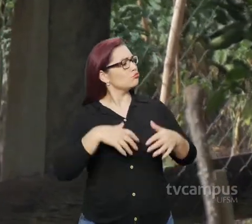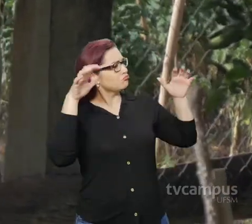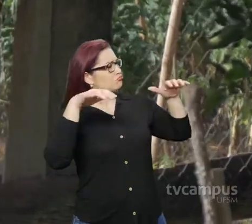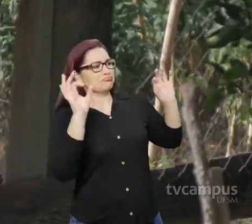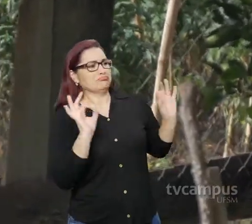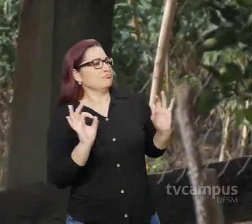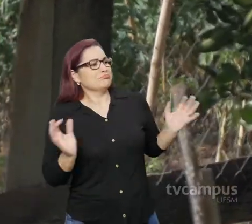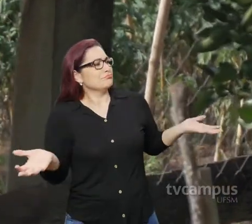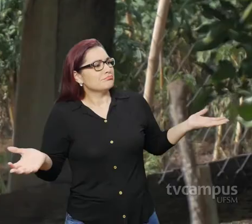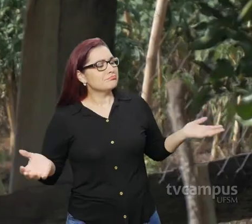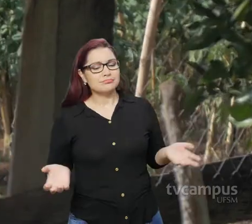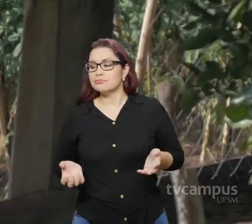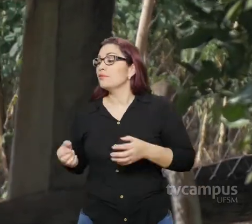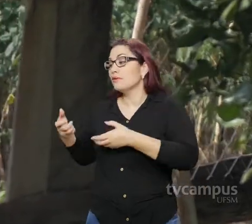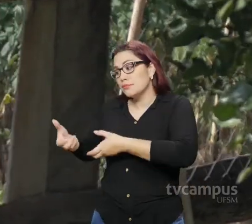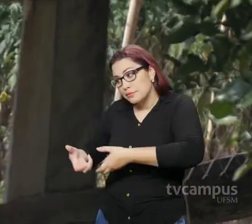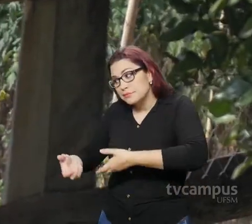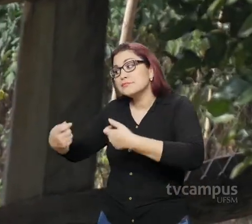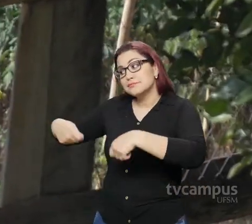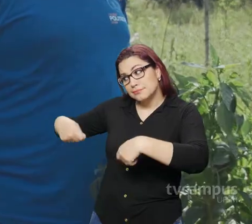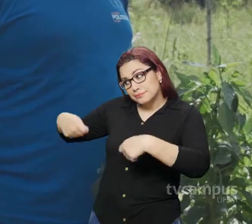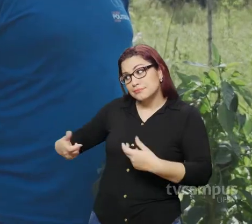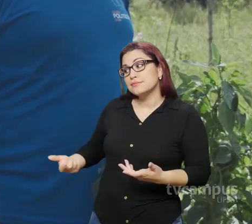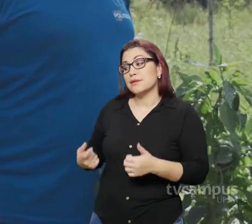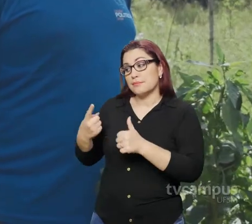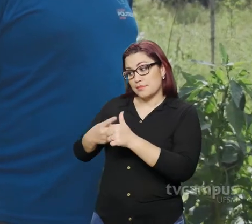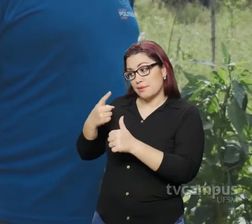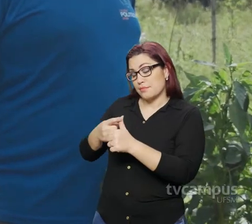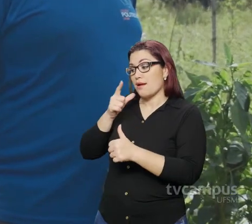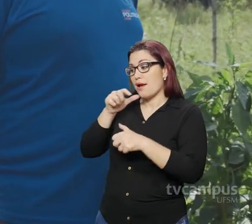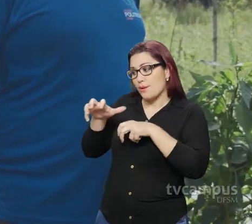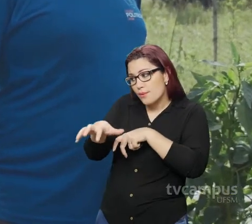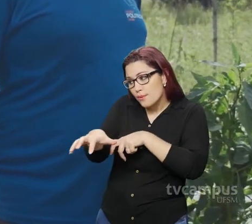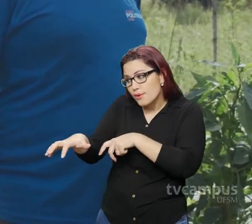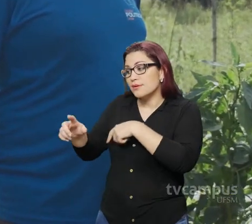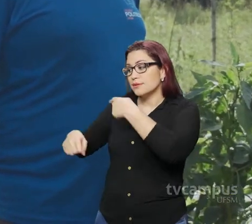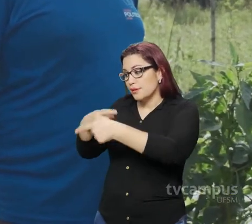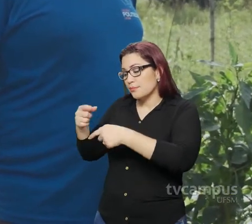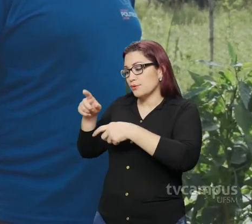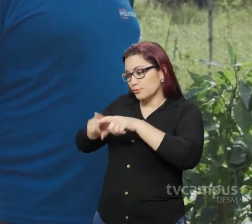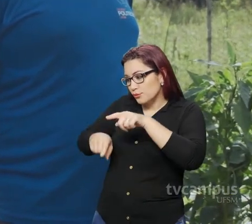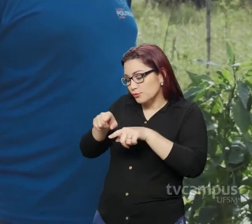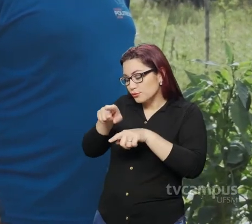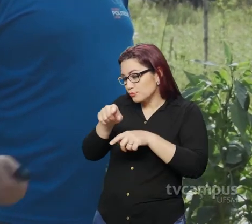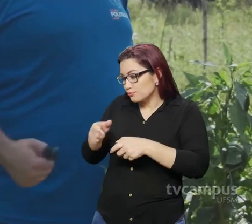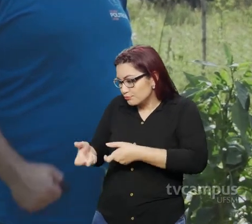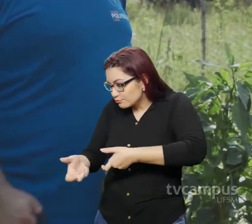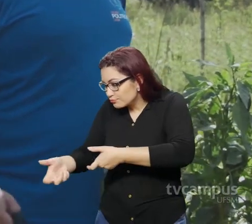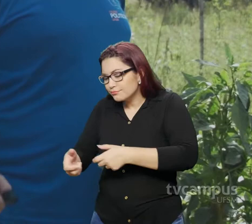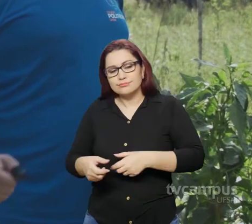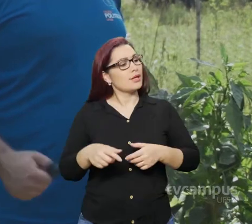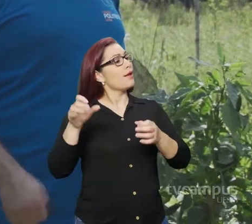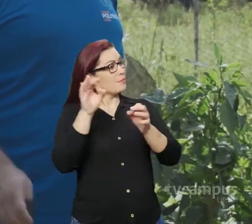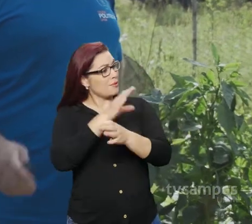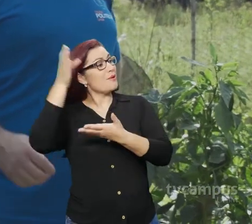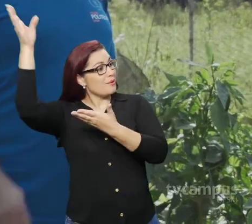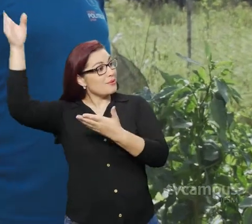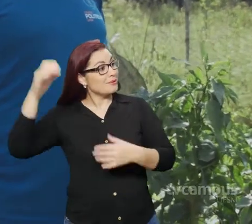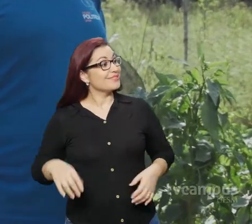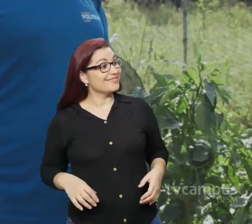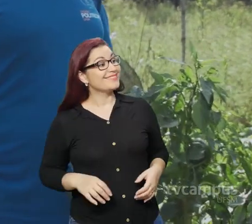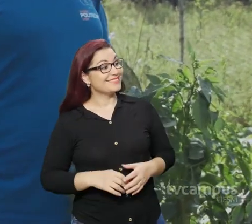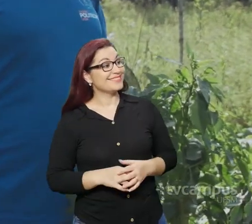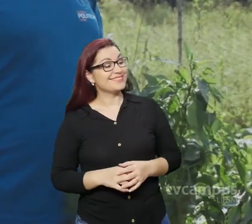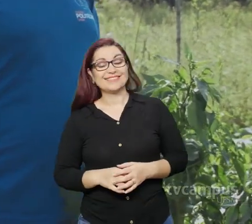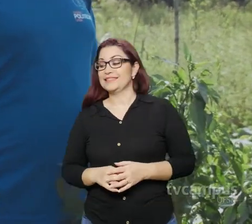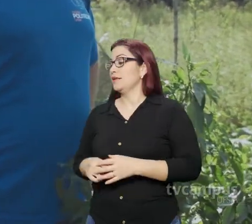O Luiz fez aquele tratamento de solo que a gente pediu. Mas não choveu. Mas pode regar, molha e faz o